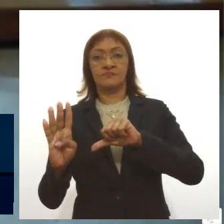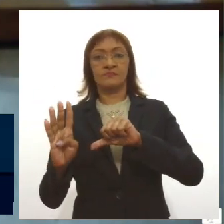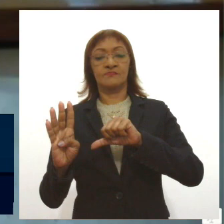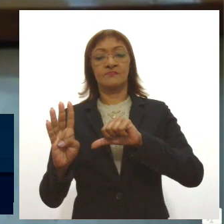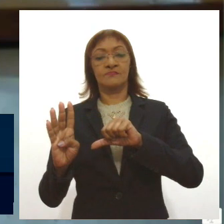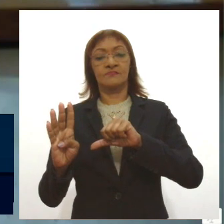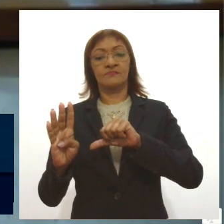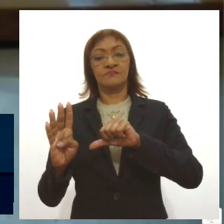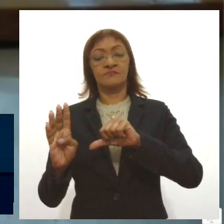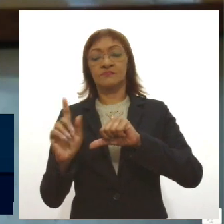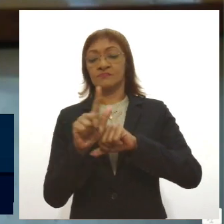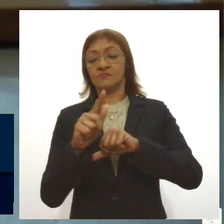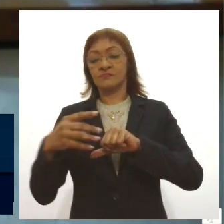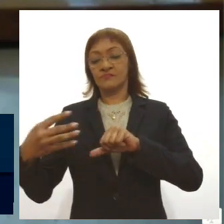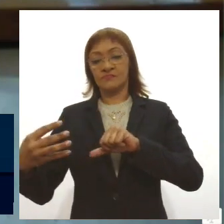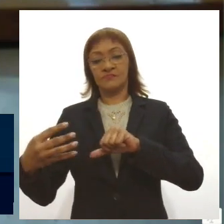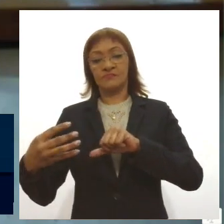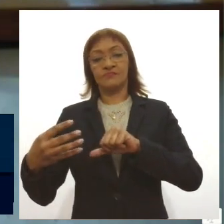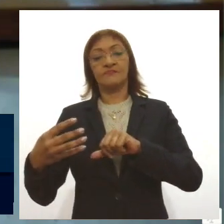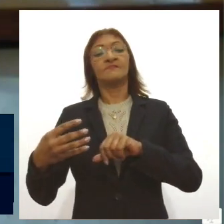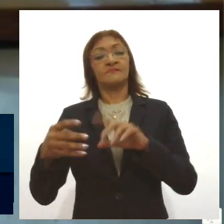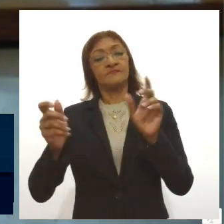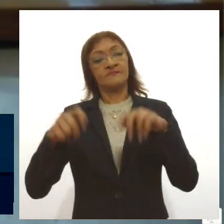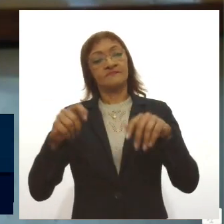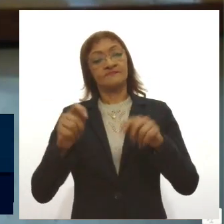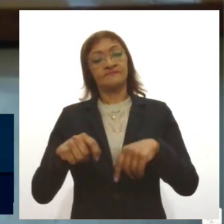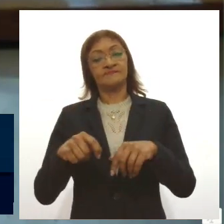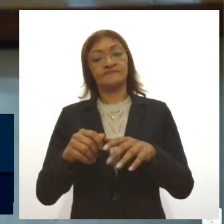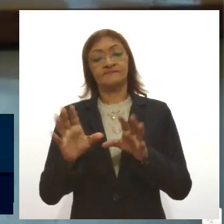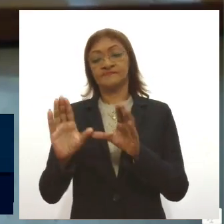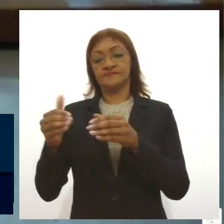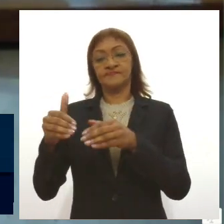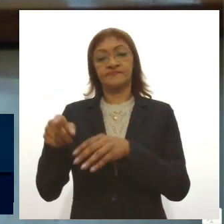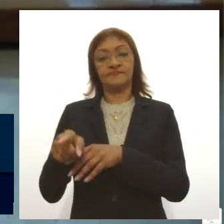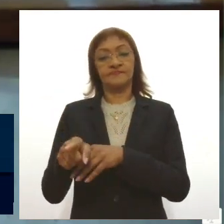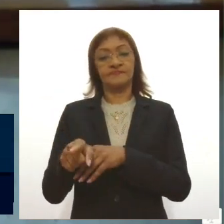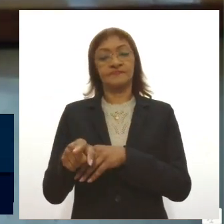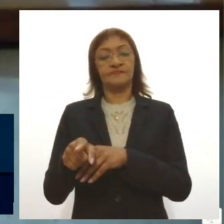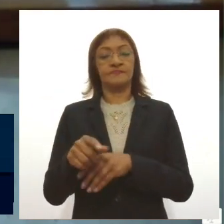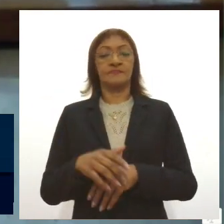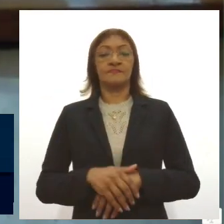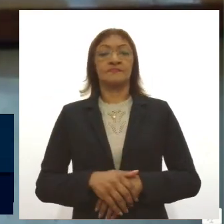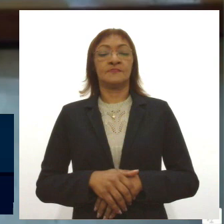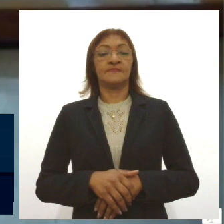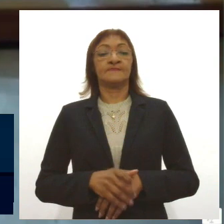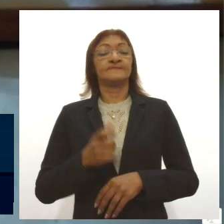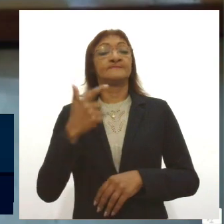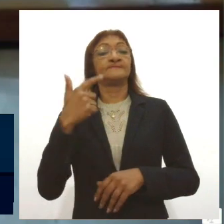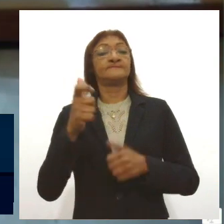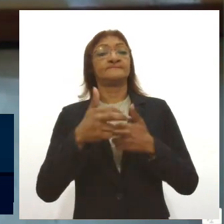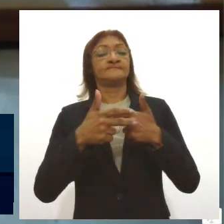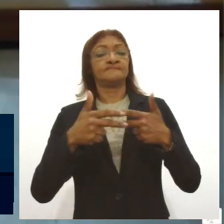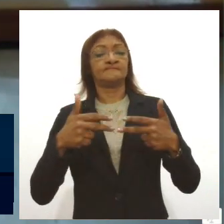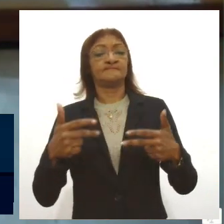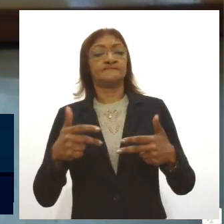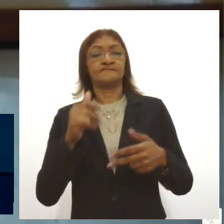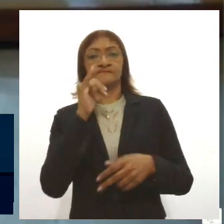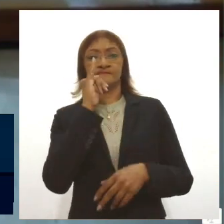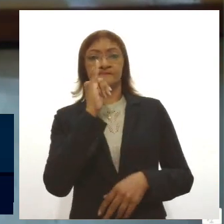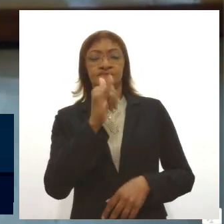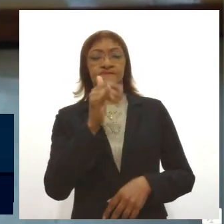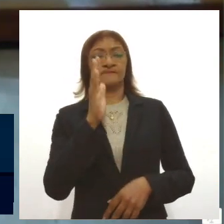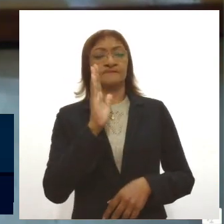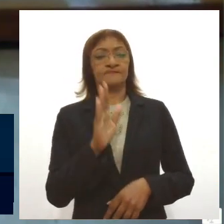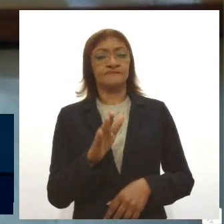ser um avanço fenomenal. Outra coisa também que a gente tem iniciado, como eu já falei, e a